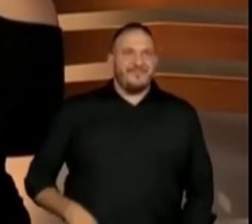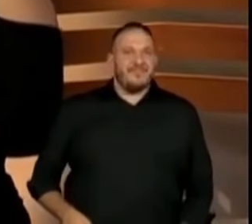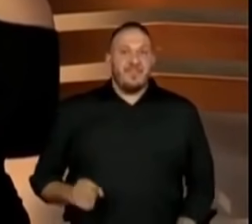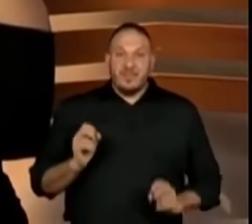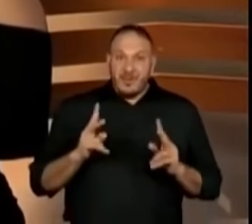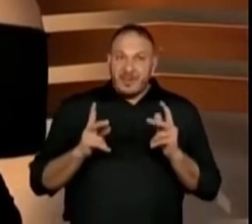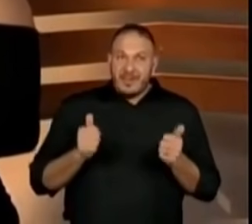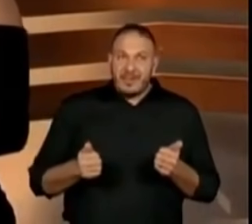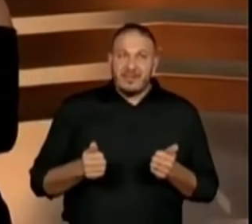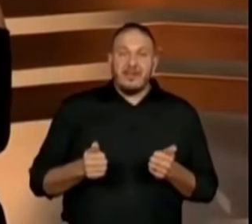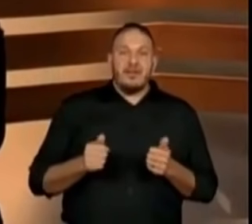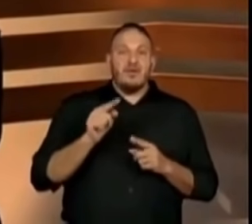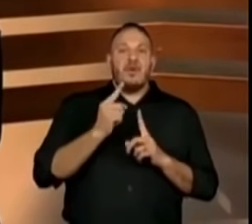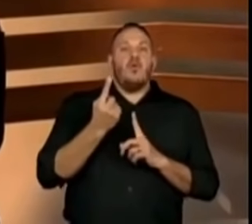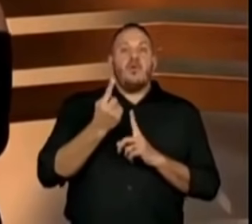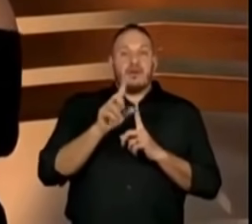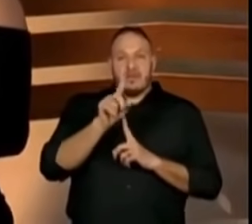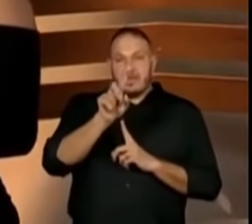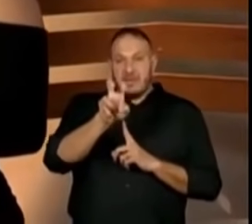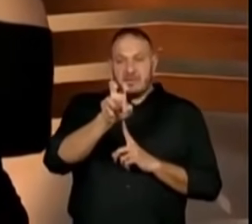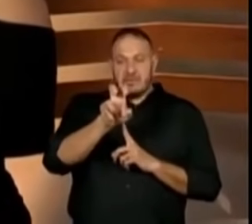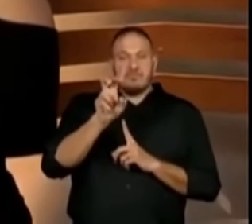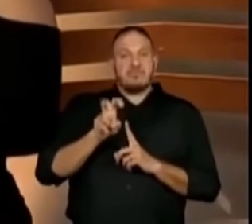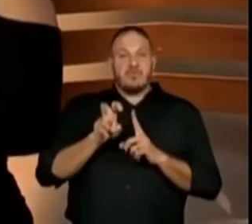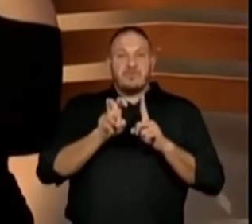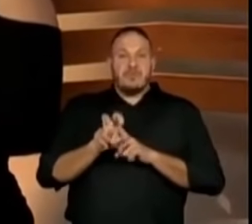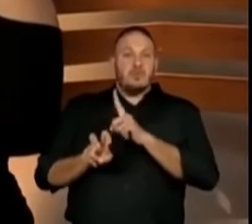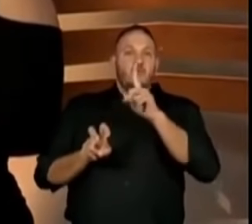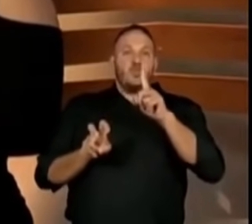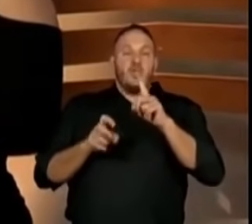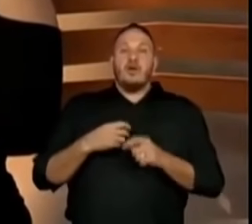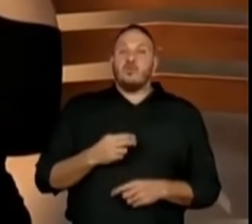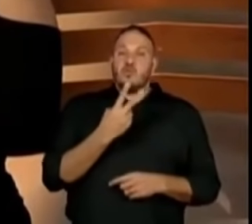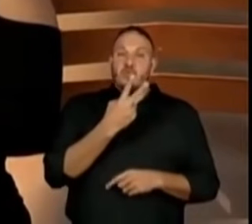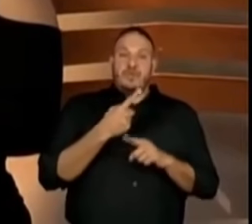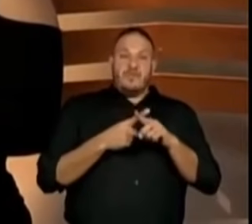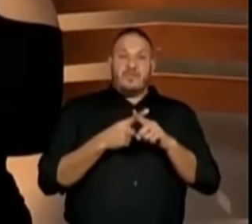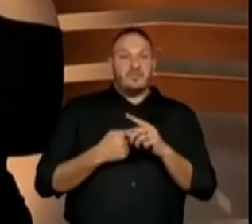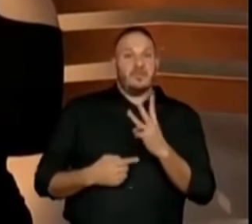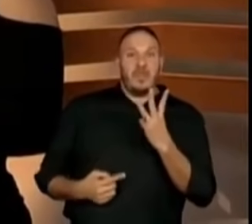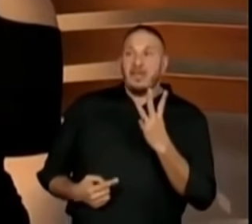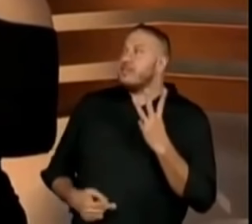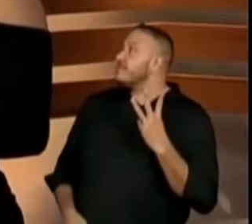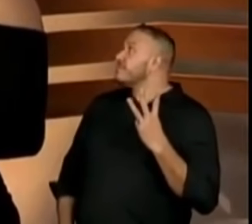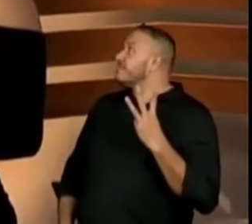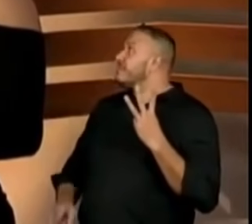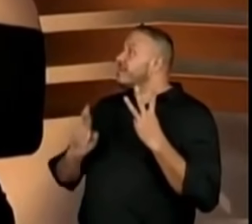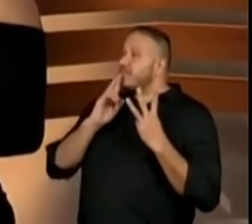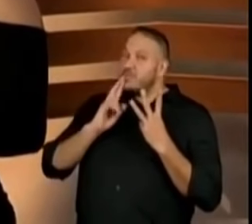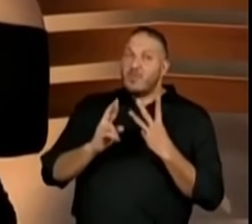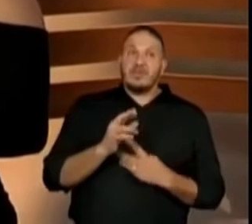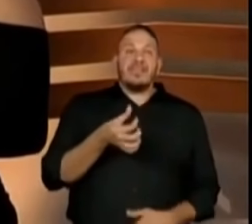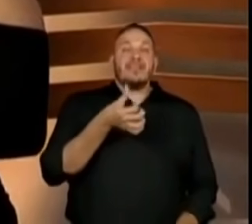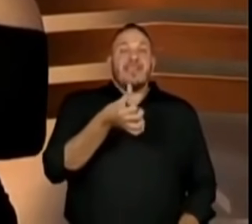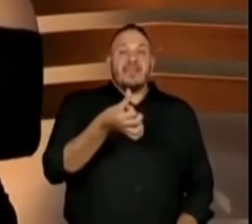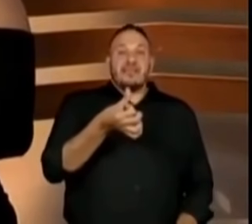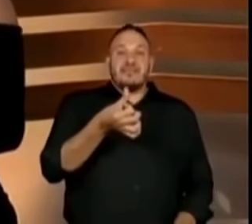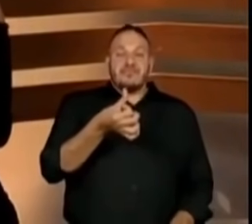Ok? Subiu umzinho aqui. 2 vezes o 3 é igual a 6, com esse